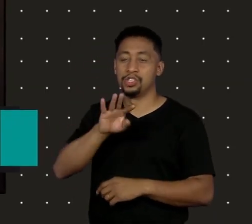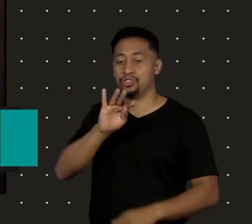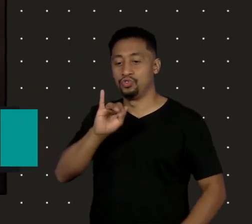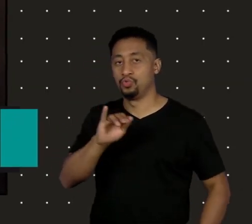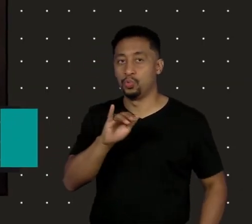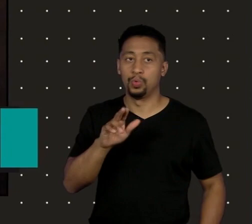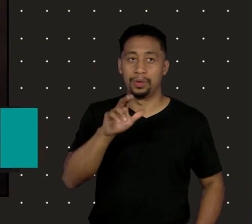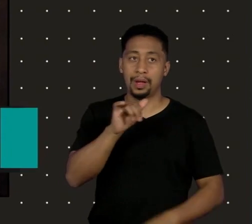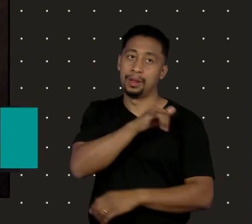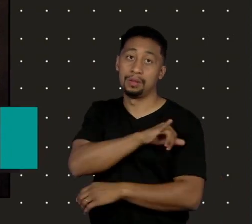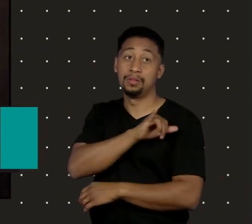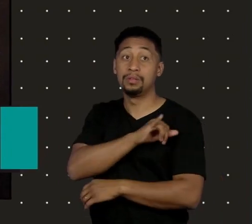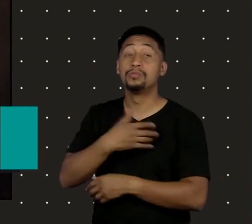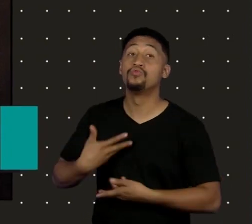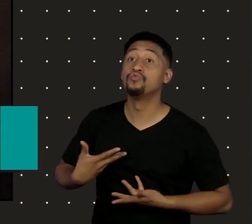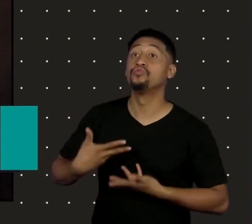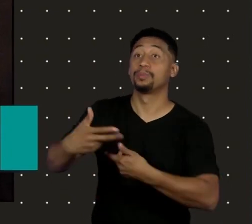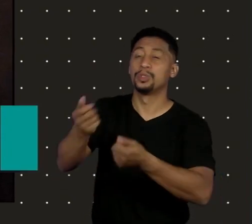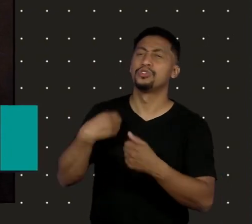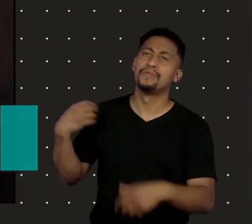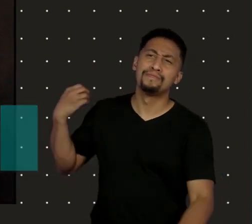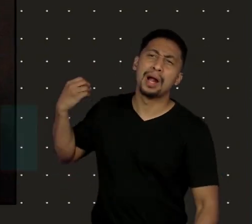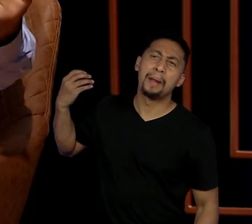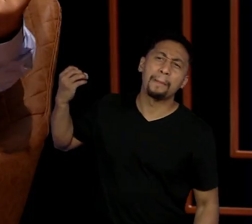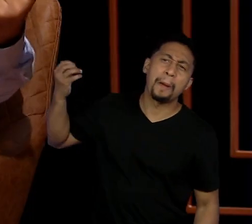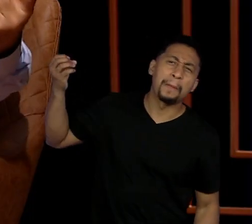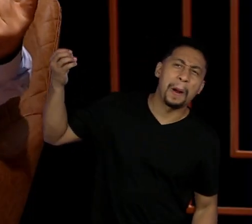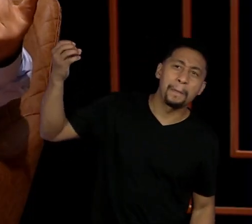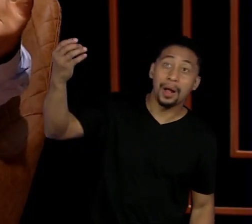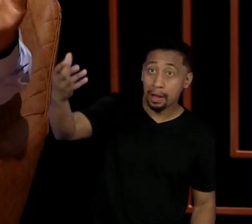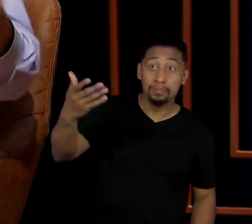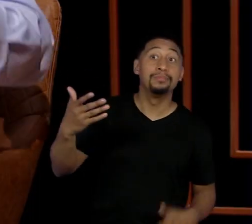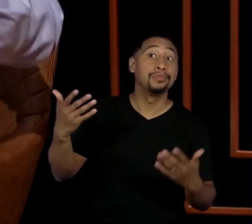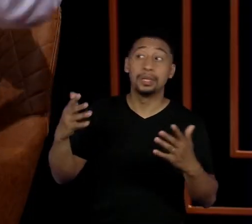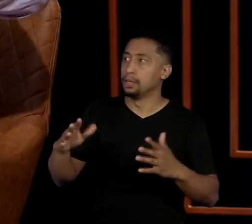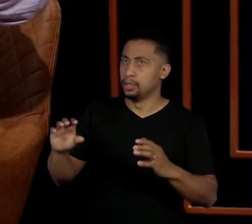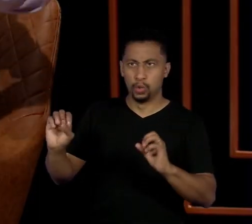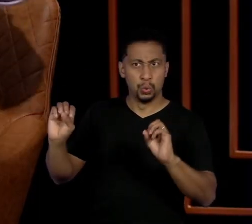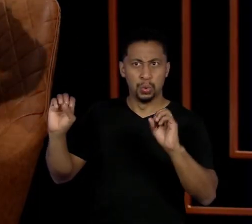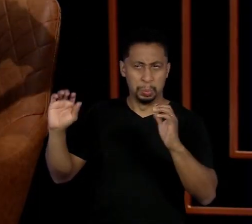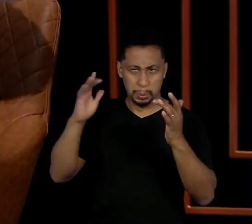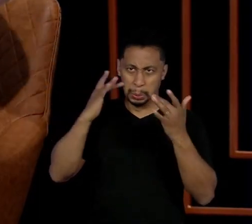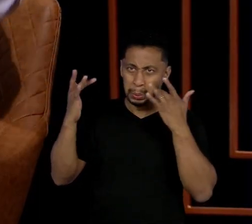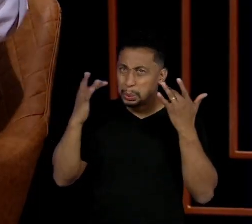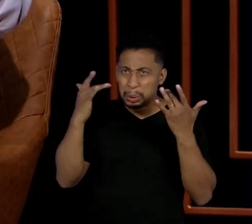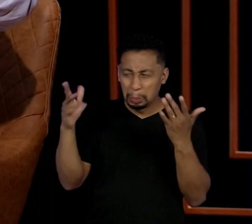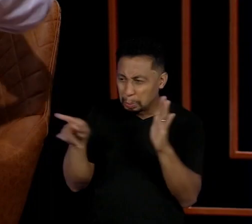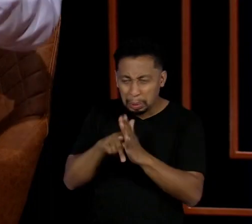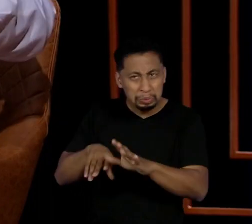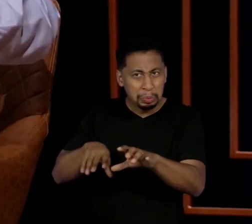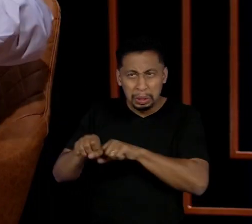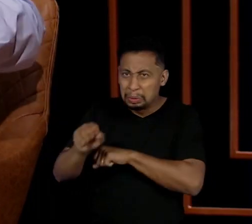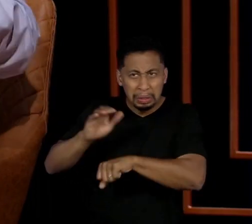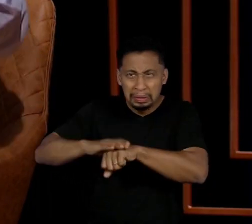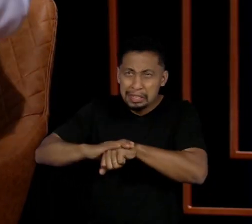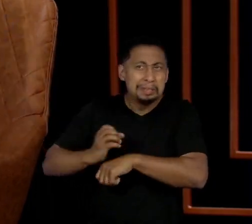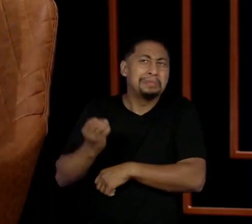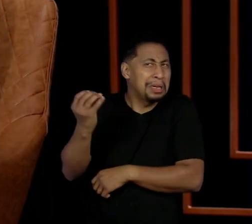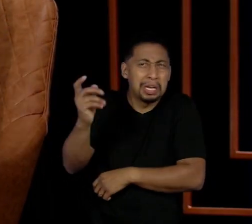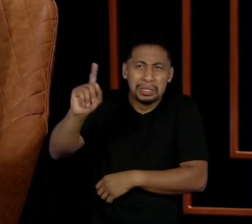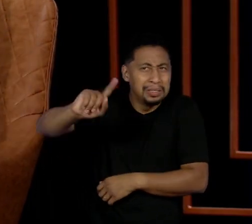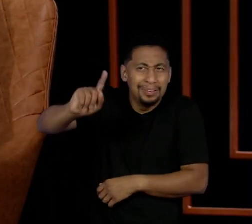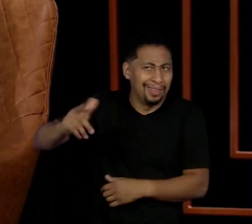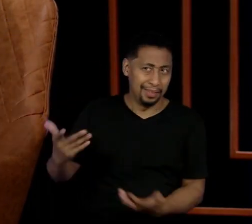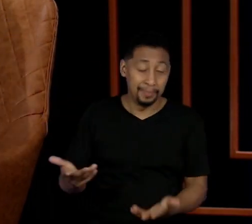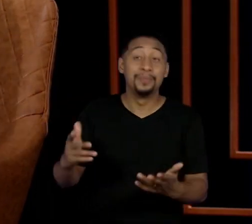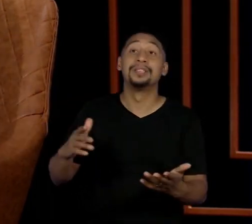fazer temporada no Vila Lobos. A gente chegou a viajar, que era uma coisa que os espetáculos de formatura não faziam. E para depois disso, depois da peça do Babenco, aqui para